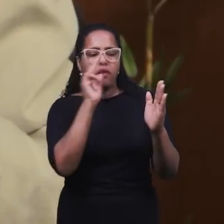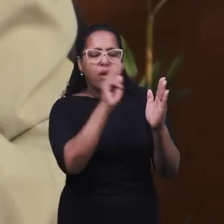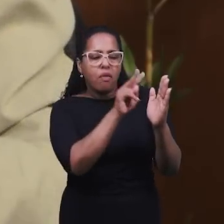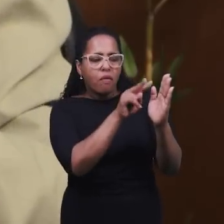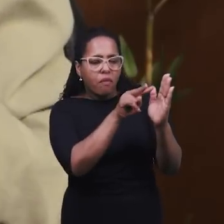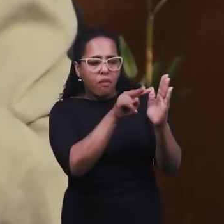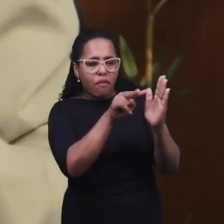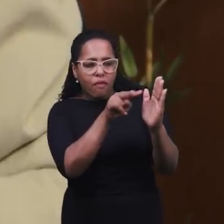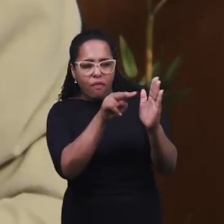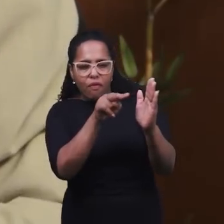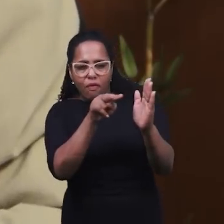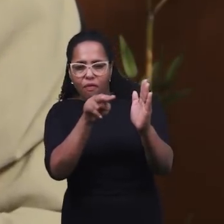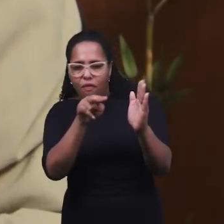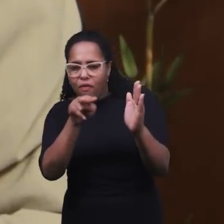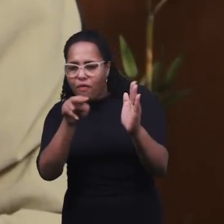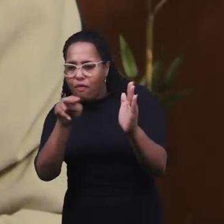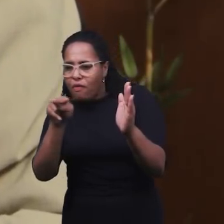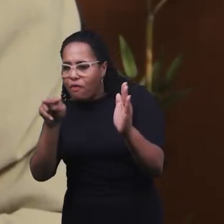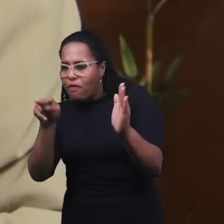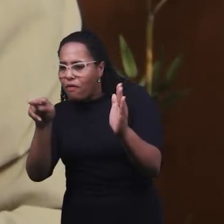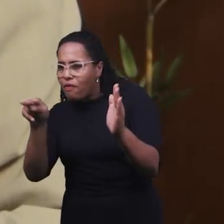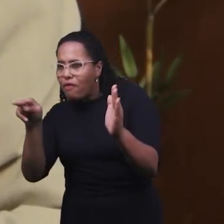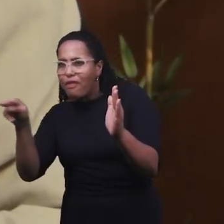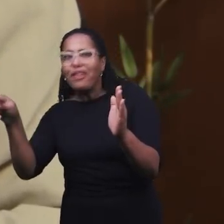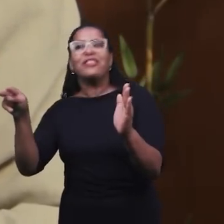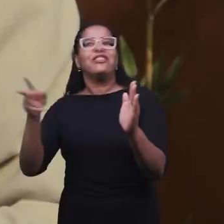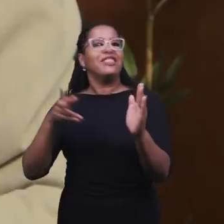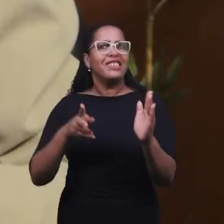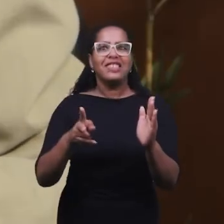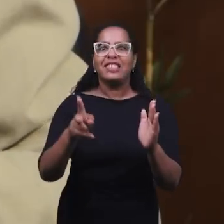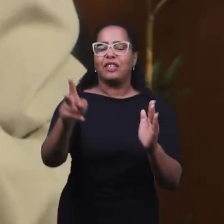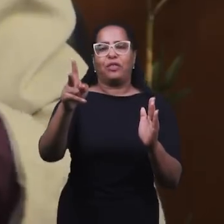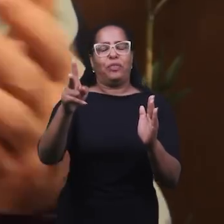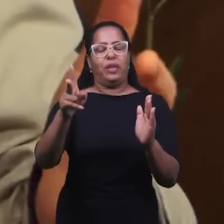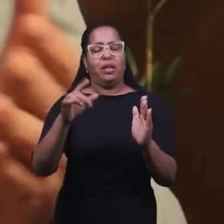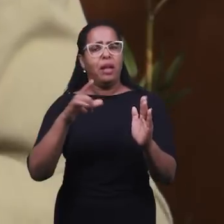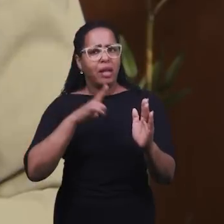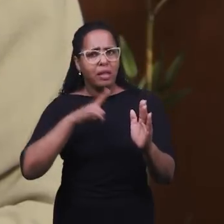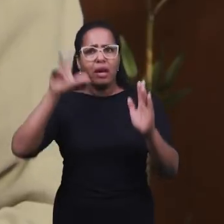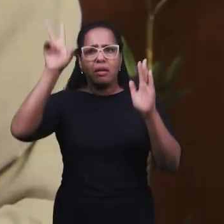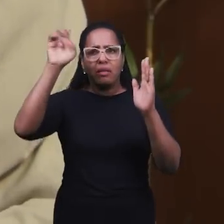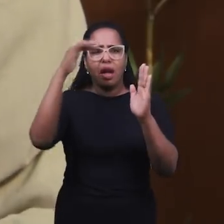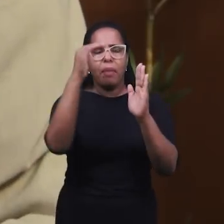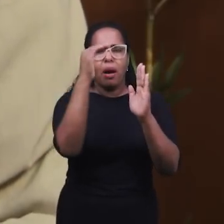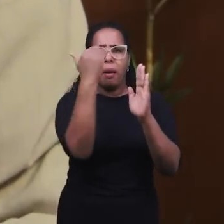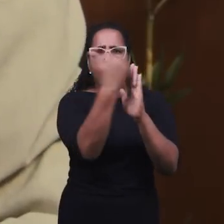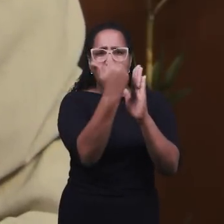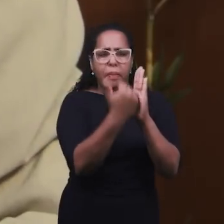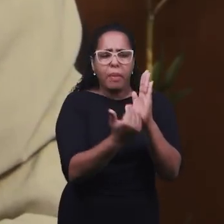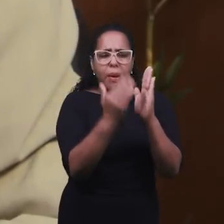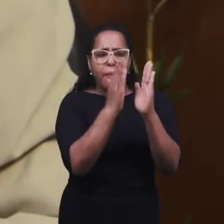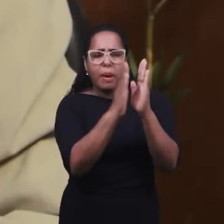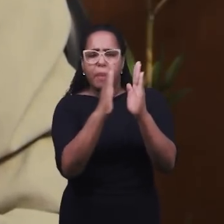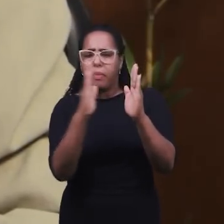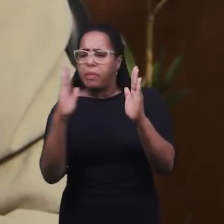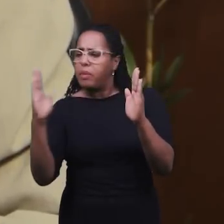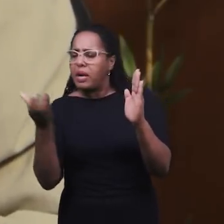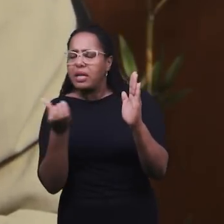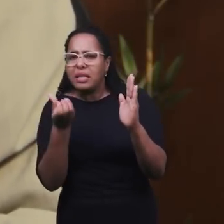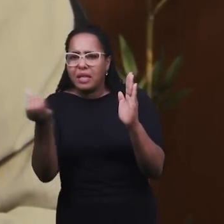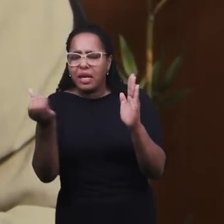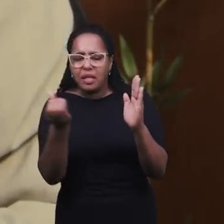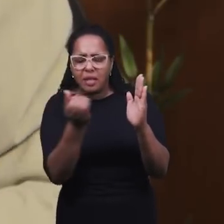Você pega alguns temas e assiste, porque sempre a gente divide um determinado tema em 2, 3, até 4 edições,